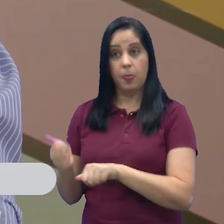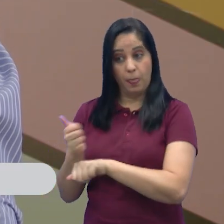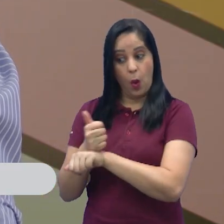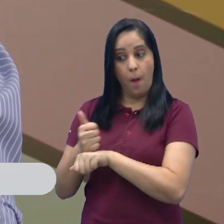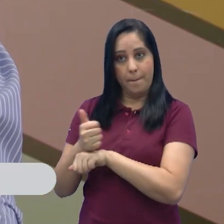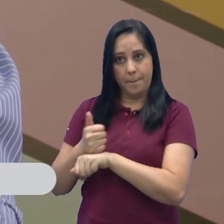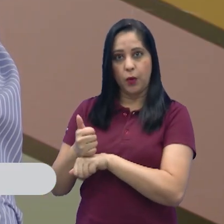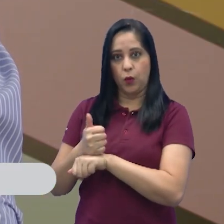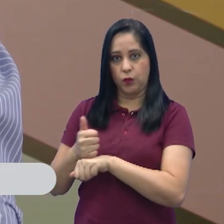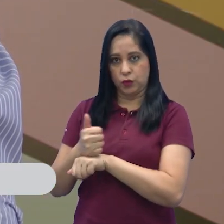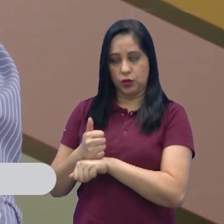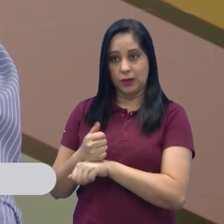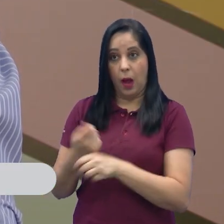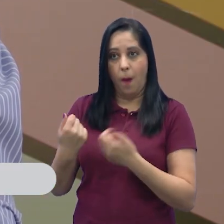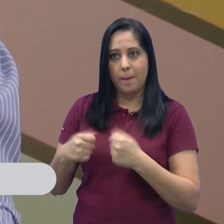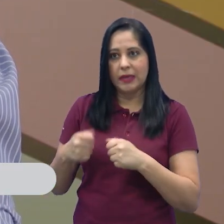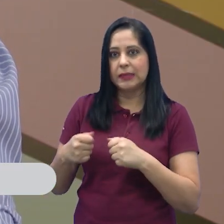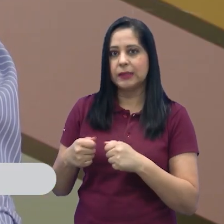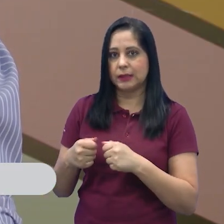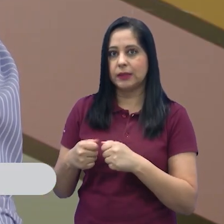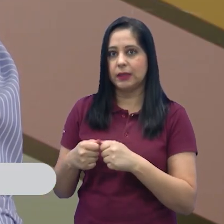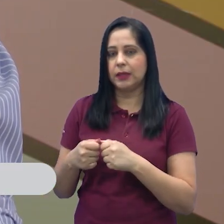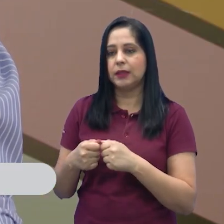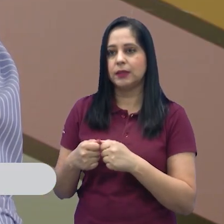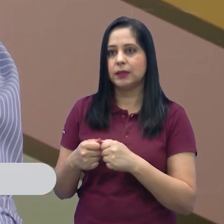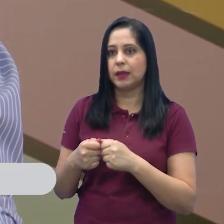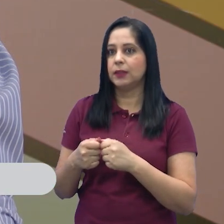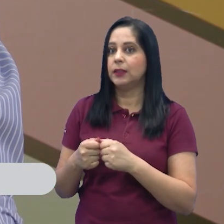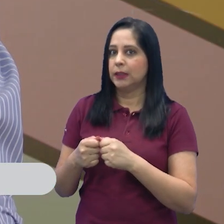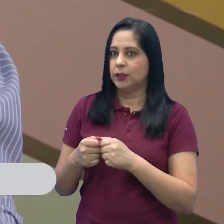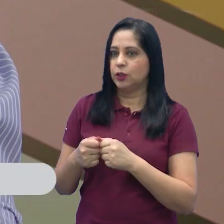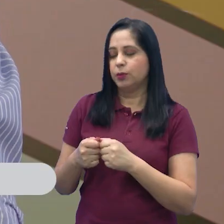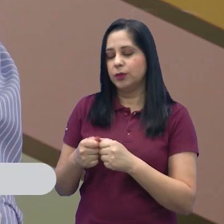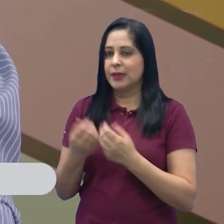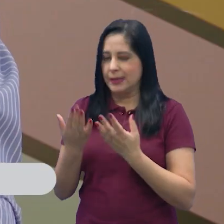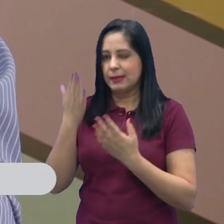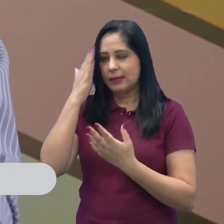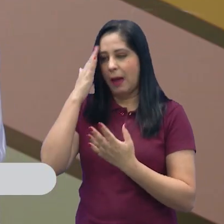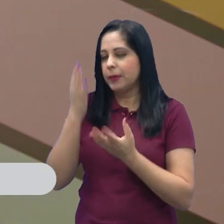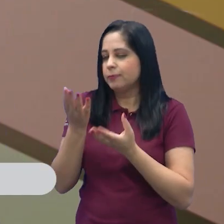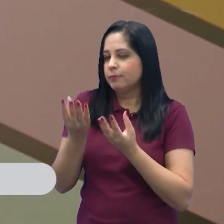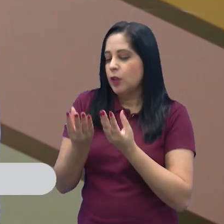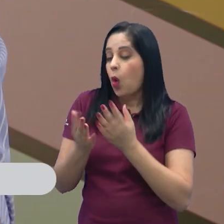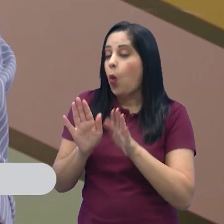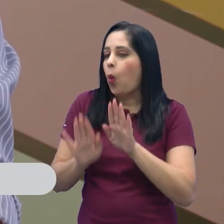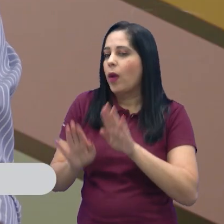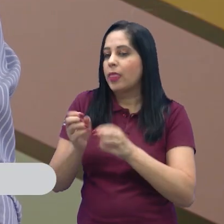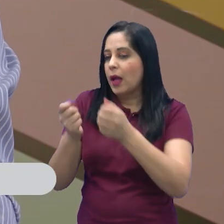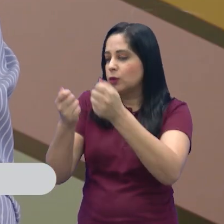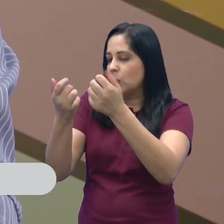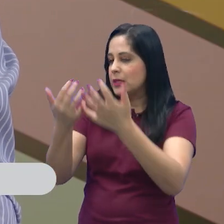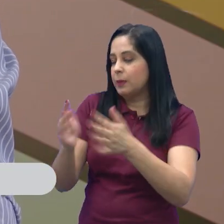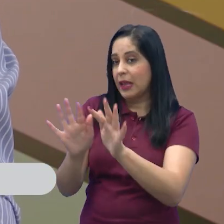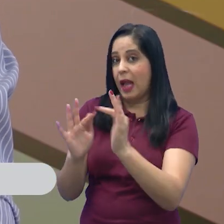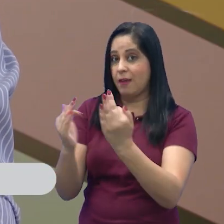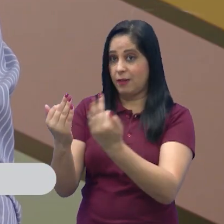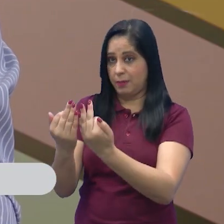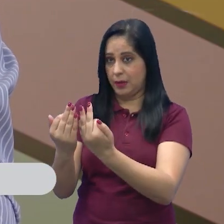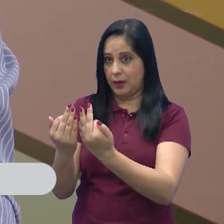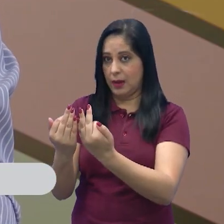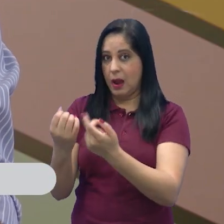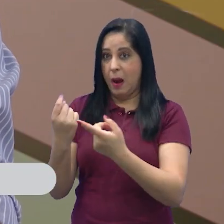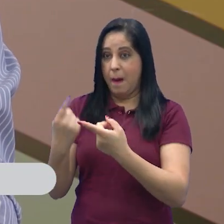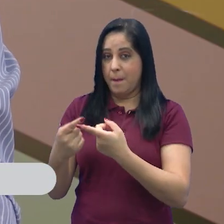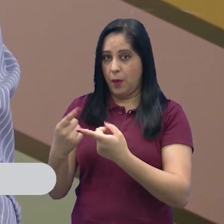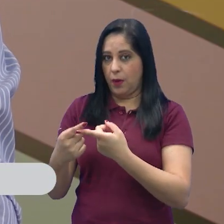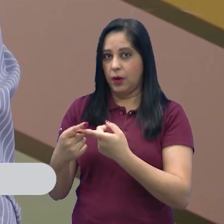muito tato para falar com a família, porque da mesma forma que pode ajudar, pode atrapalhar, né? Então